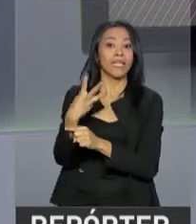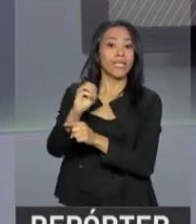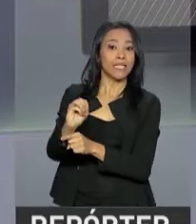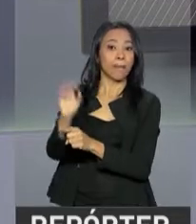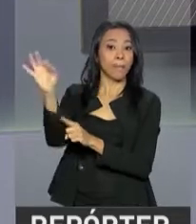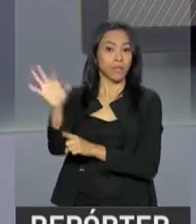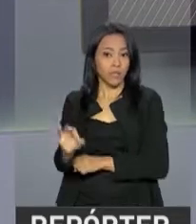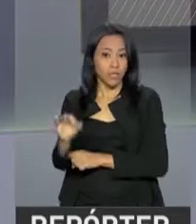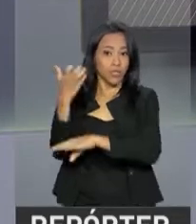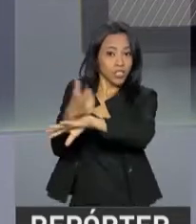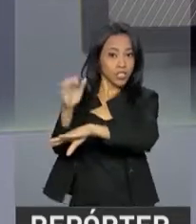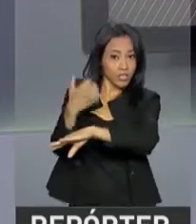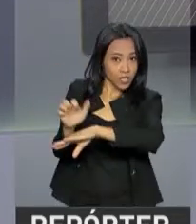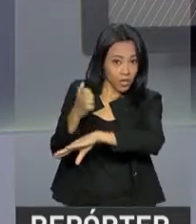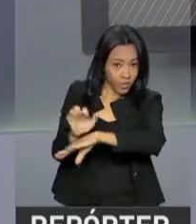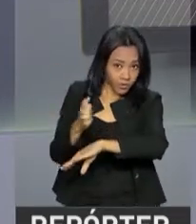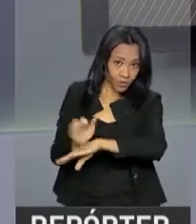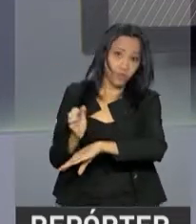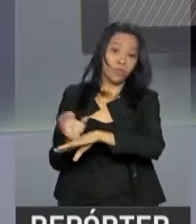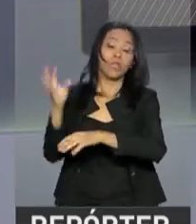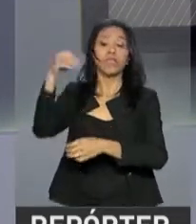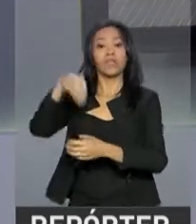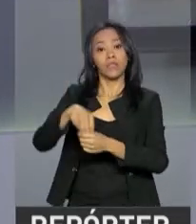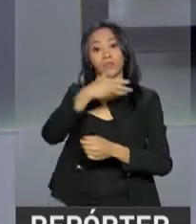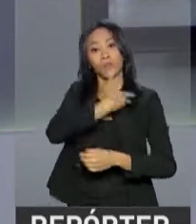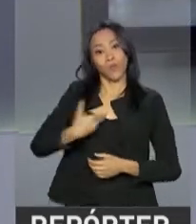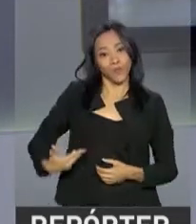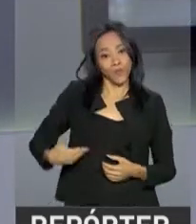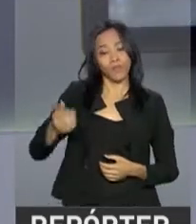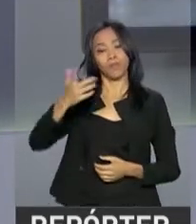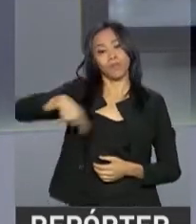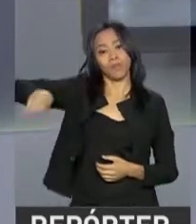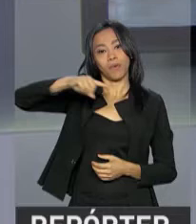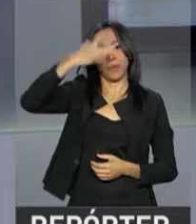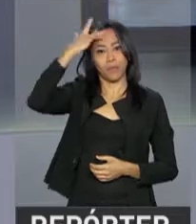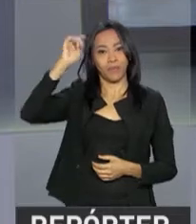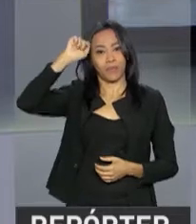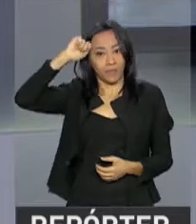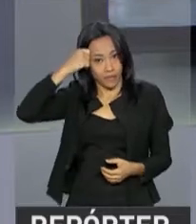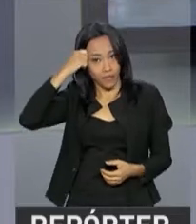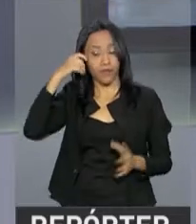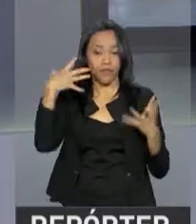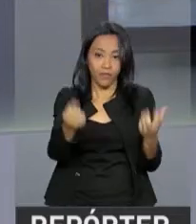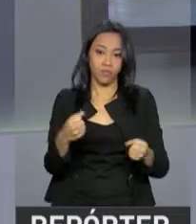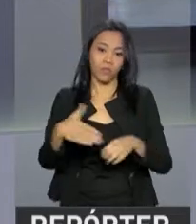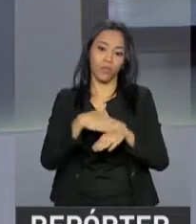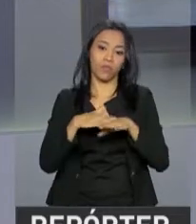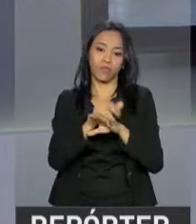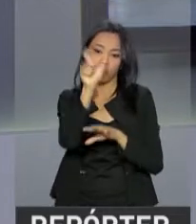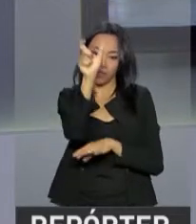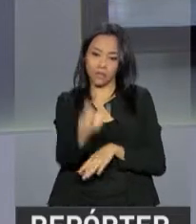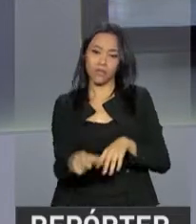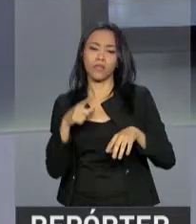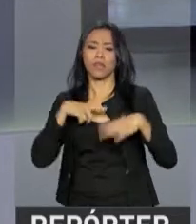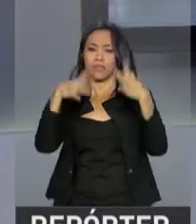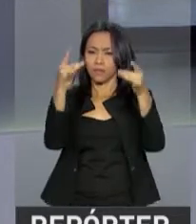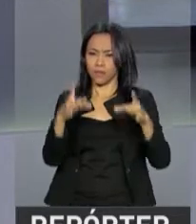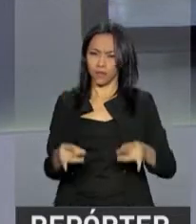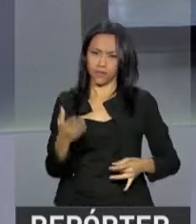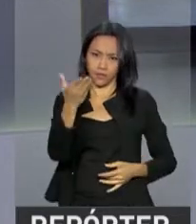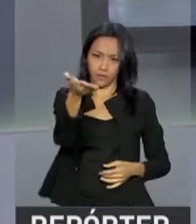serviço público para negros vamos então ao palácio do planalto conversar ao vivo com a repórter gabriela noronha que traz os detalhes para a